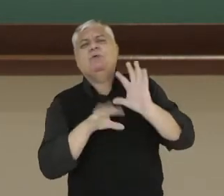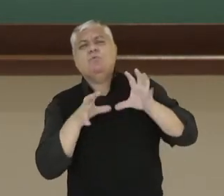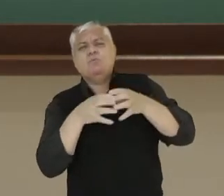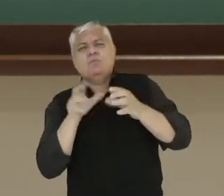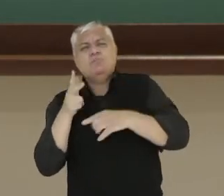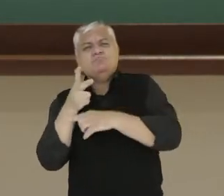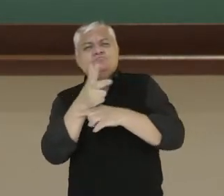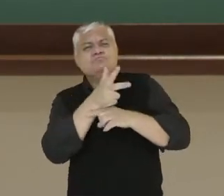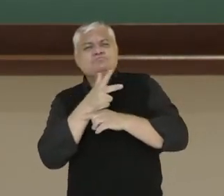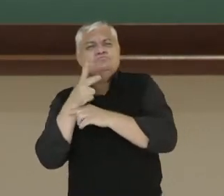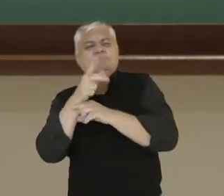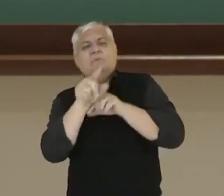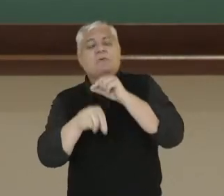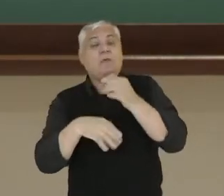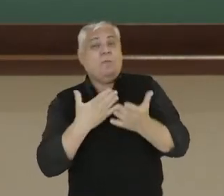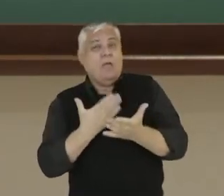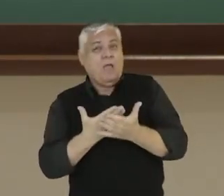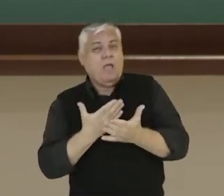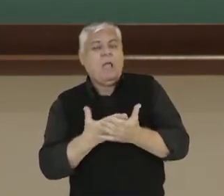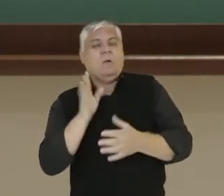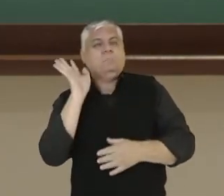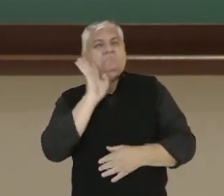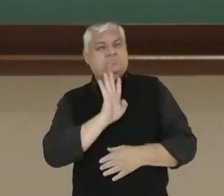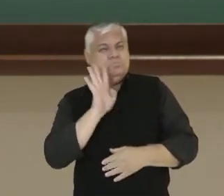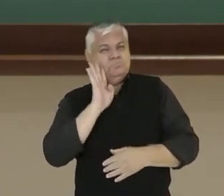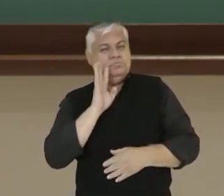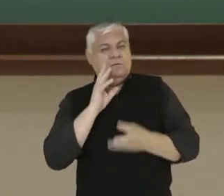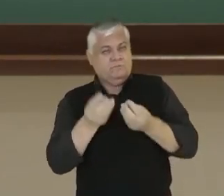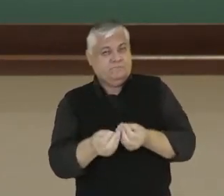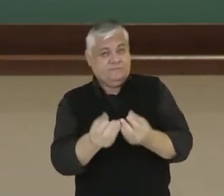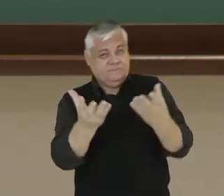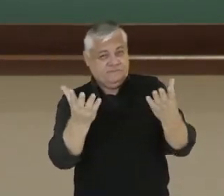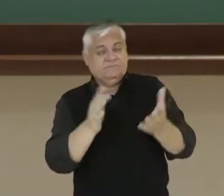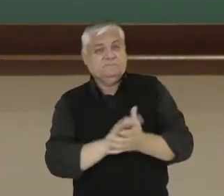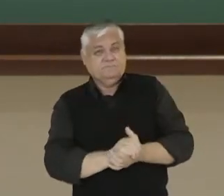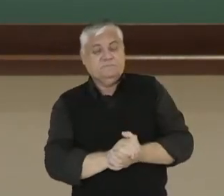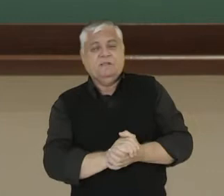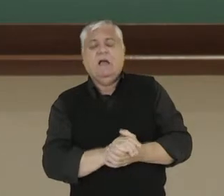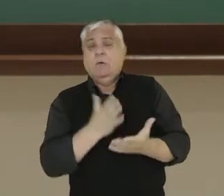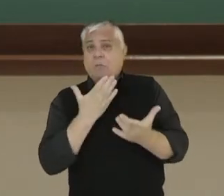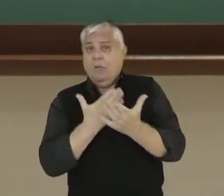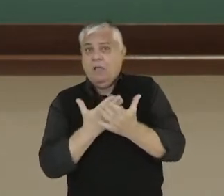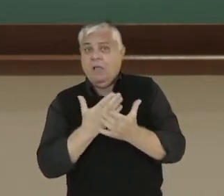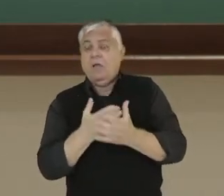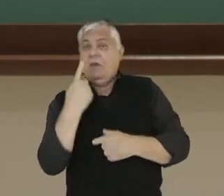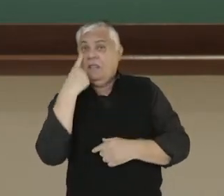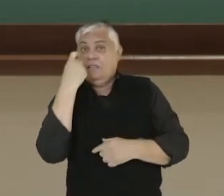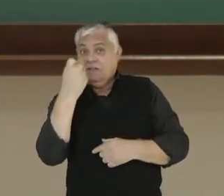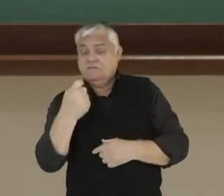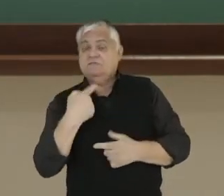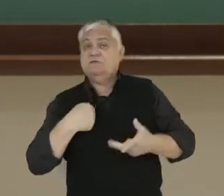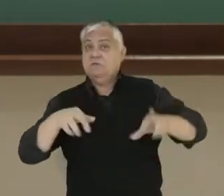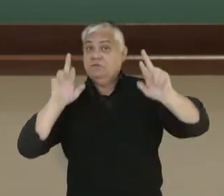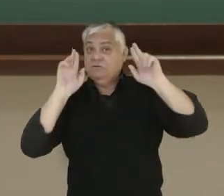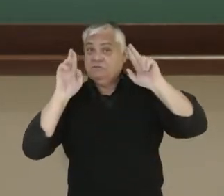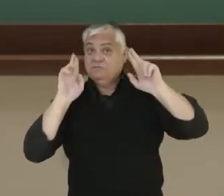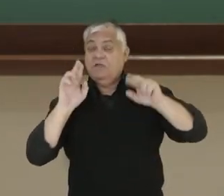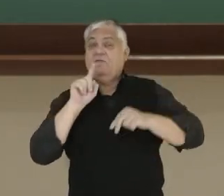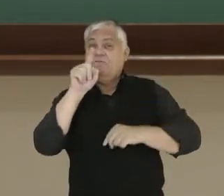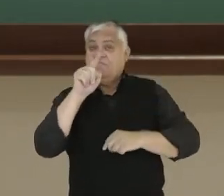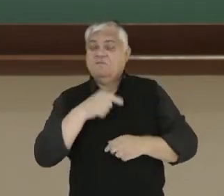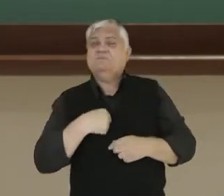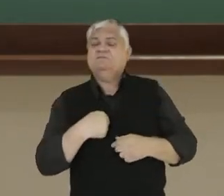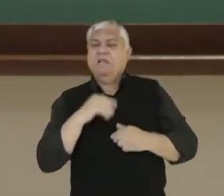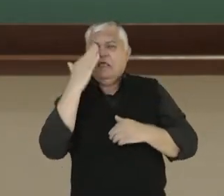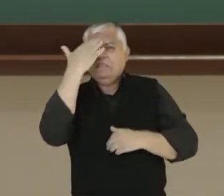gravação nós vamos fazer uma aula bem bacana para você. Uma aula que é bem interessante e eu espero que você